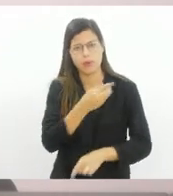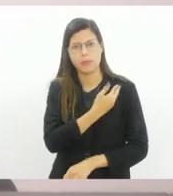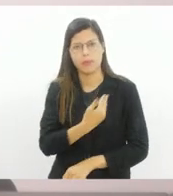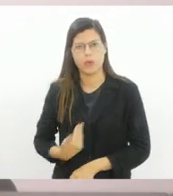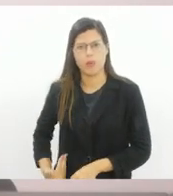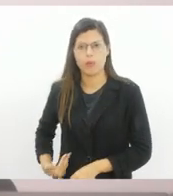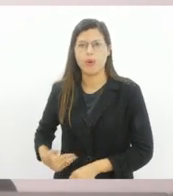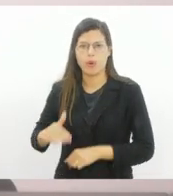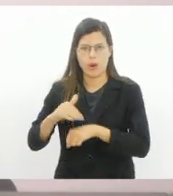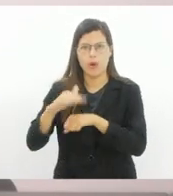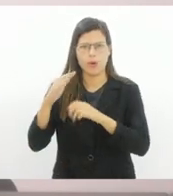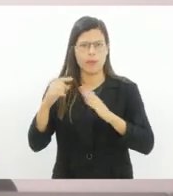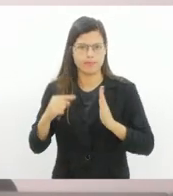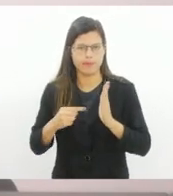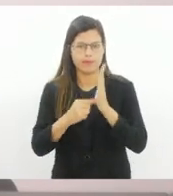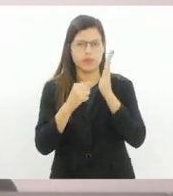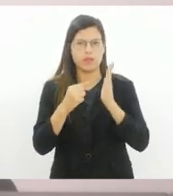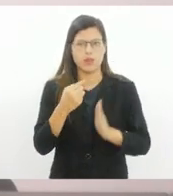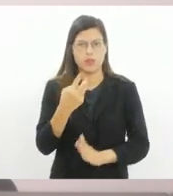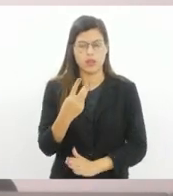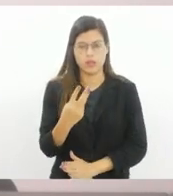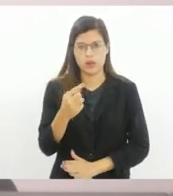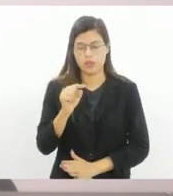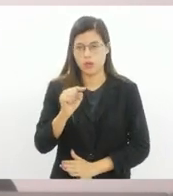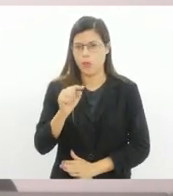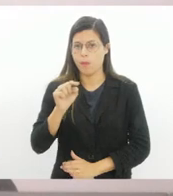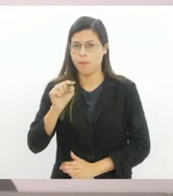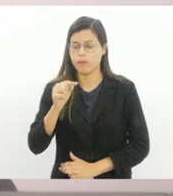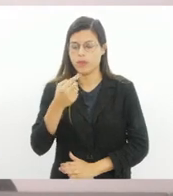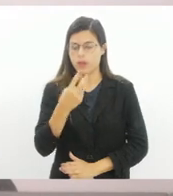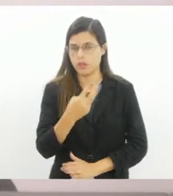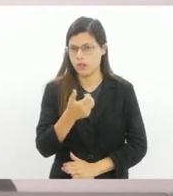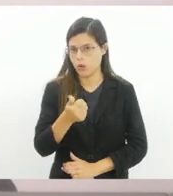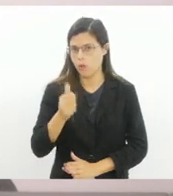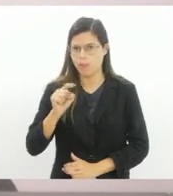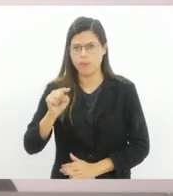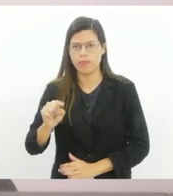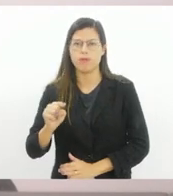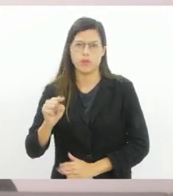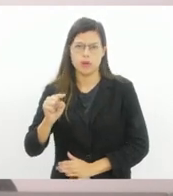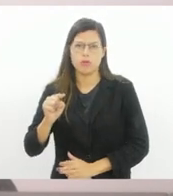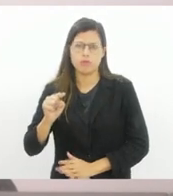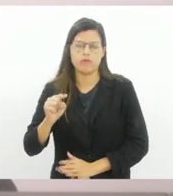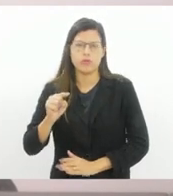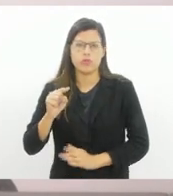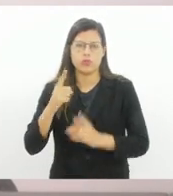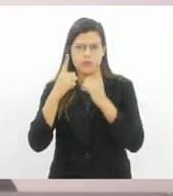mais notificam, 31 mil casos de violência sexual. Destes,